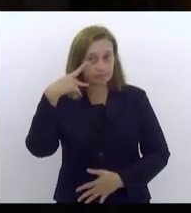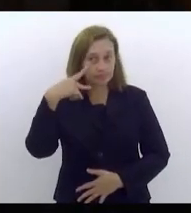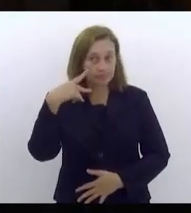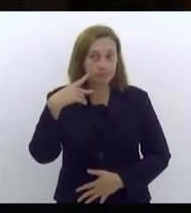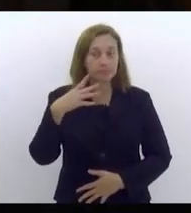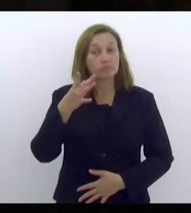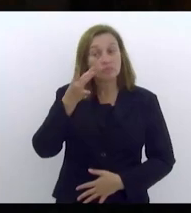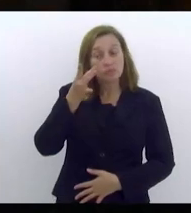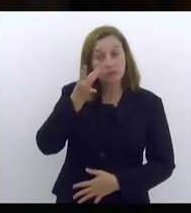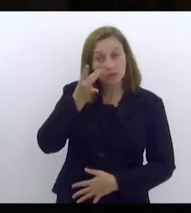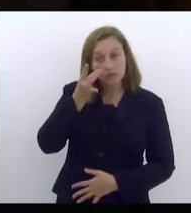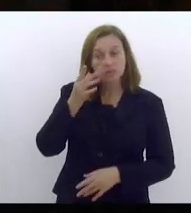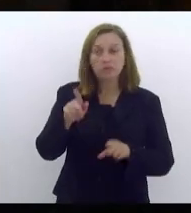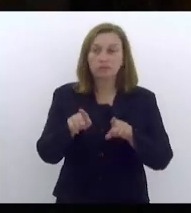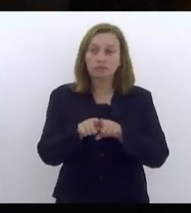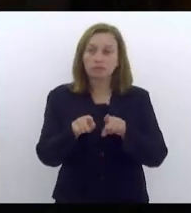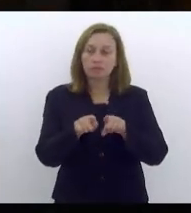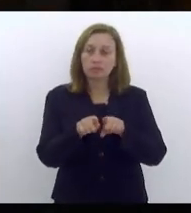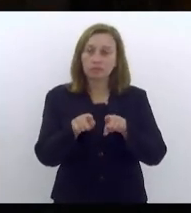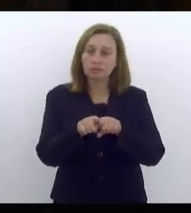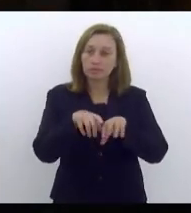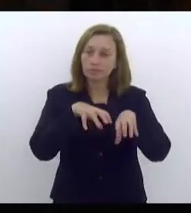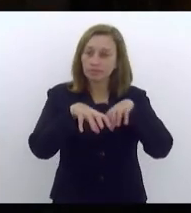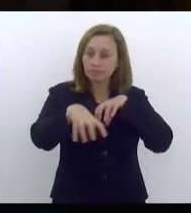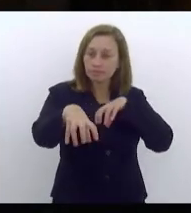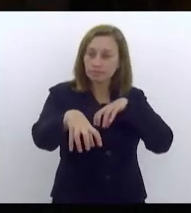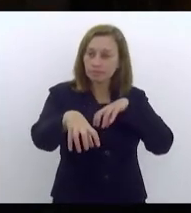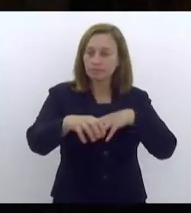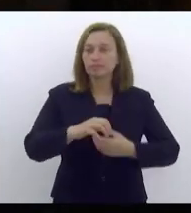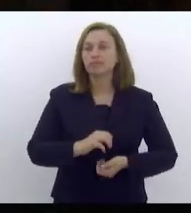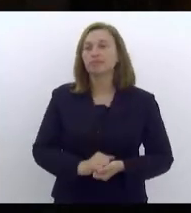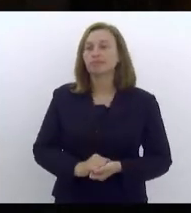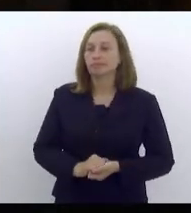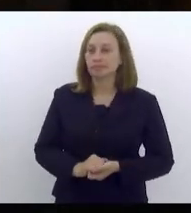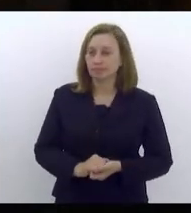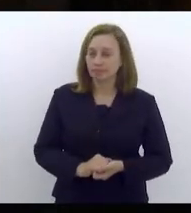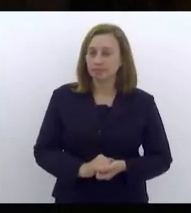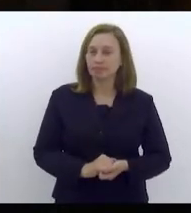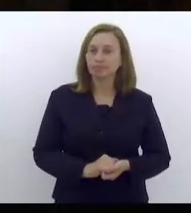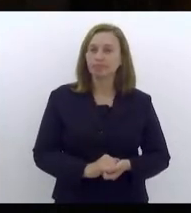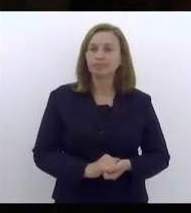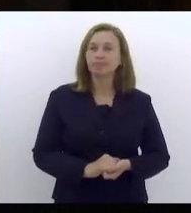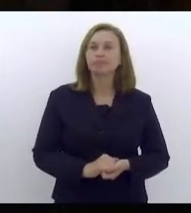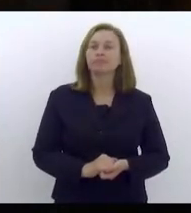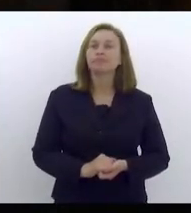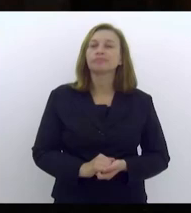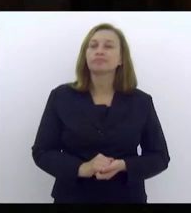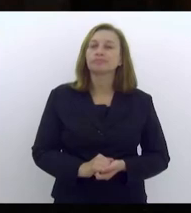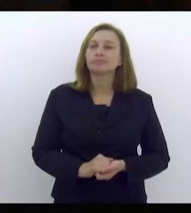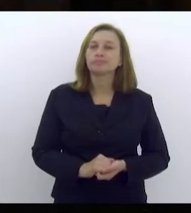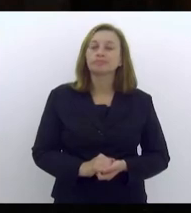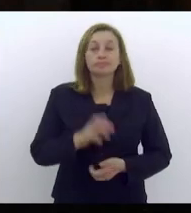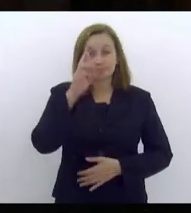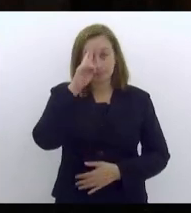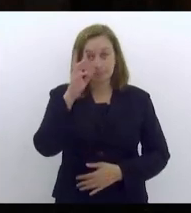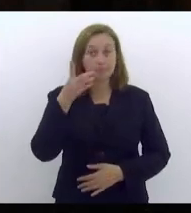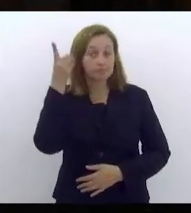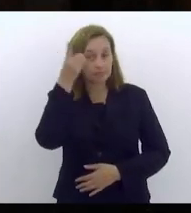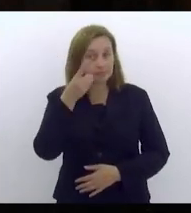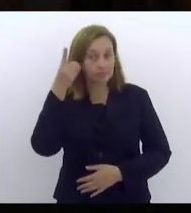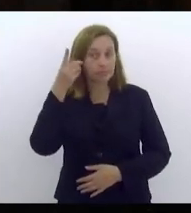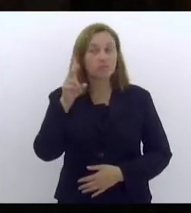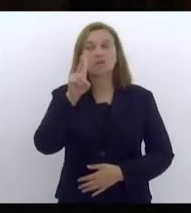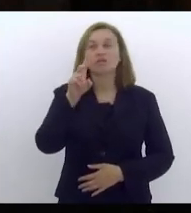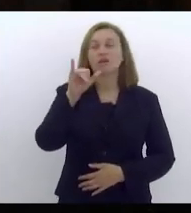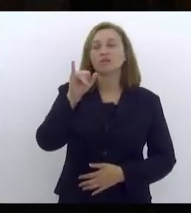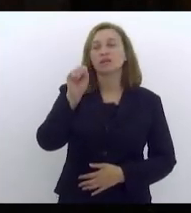funciona presencialmente e também de forma remota. Senhor deputado Valdeci